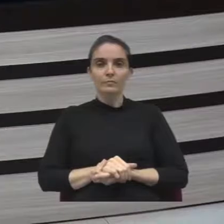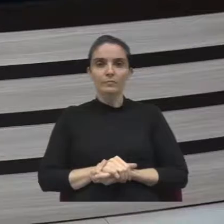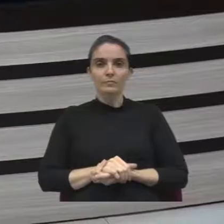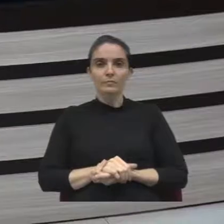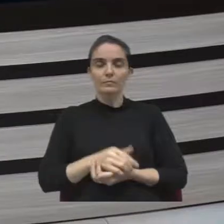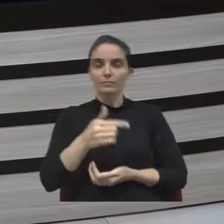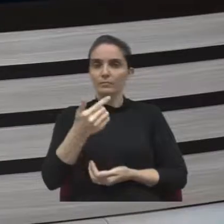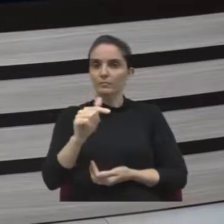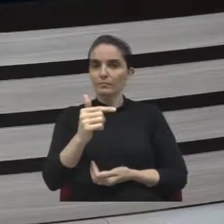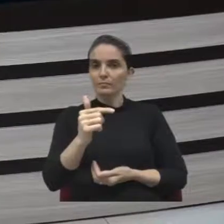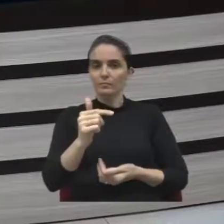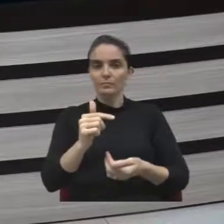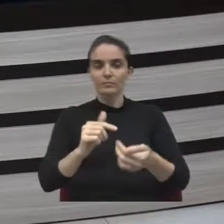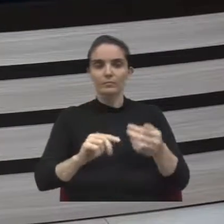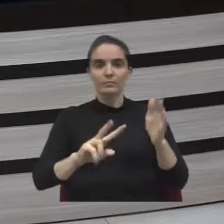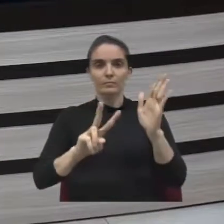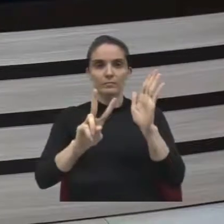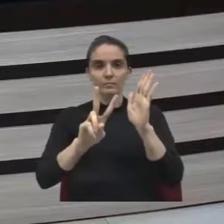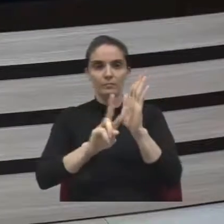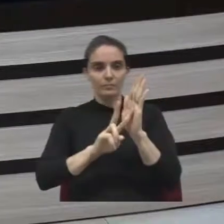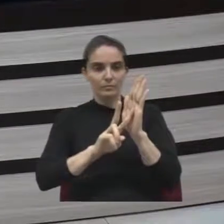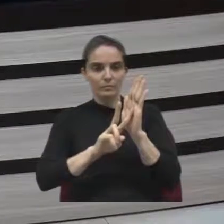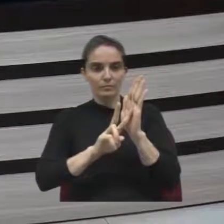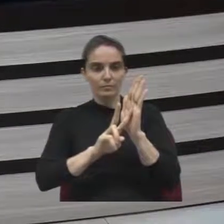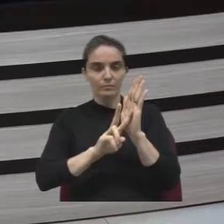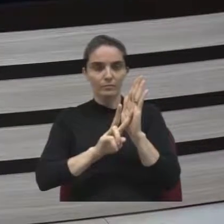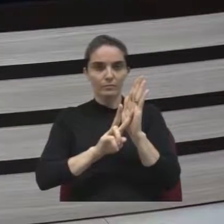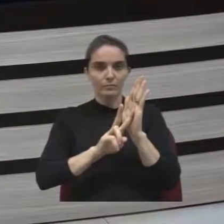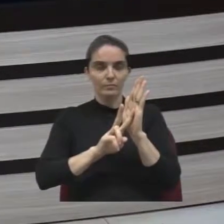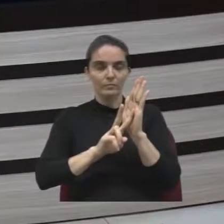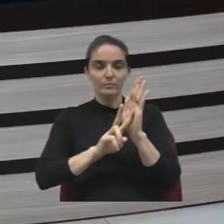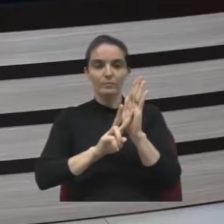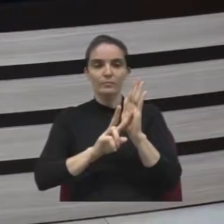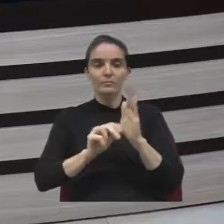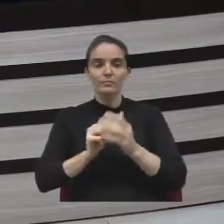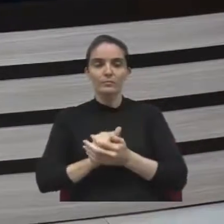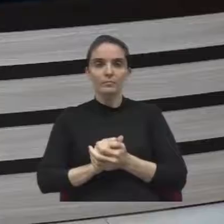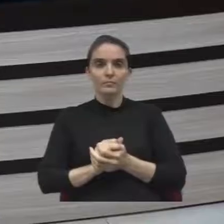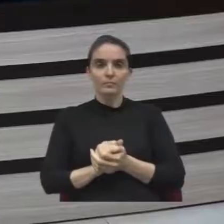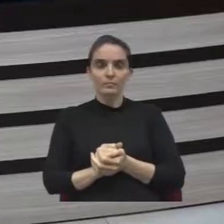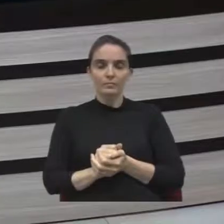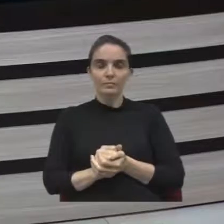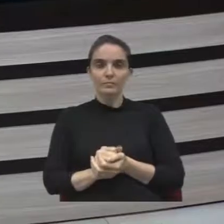Não havendo, partiremos para o item 2 da pauta.